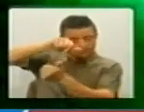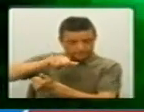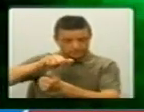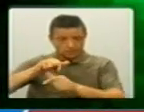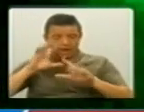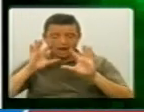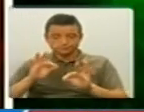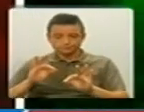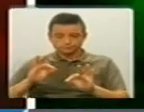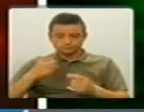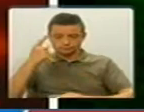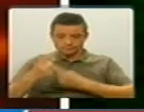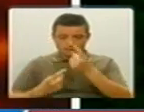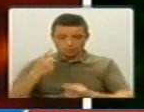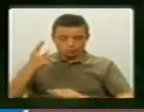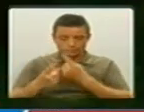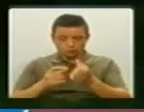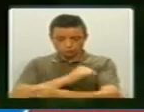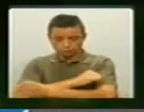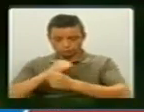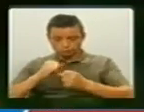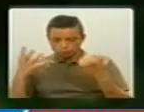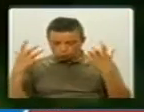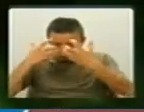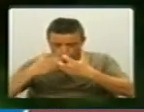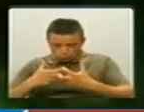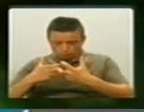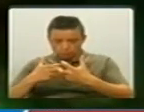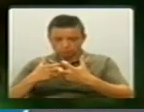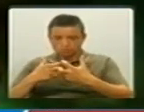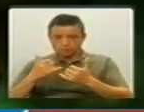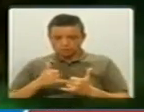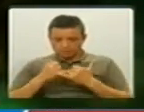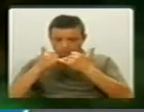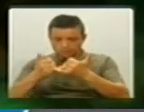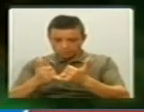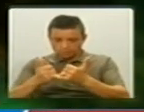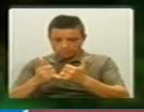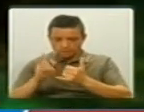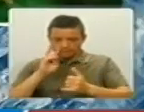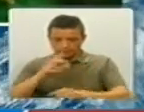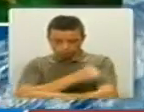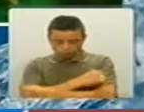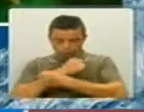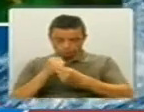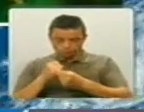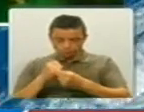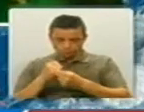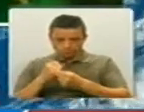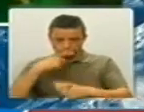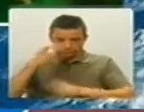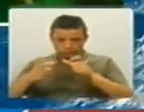reside em que algumas destas explosões são escuras. Isto é, depois de assistirmos a estas explosões, os